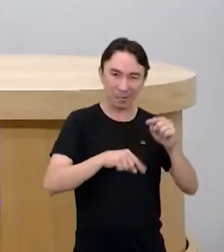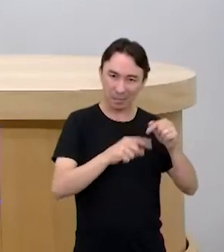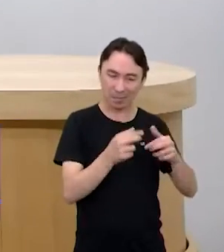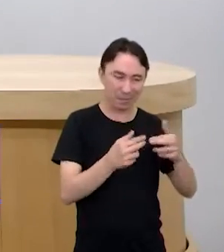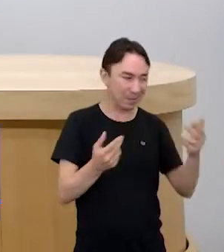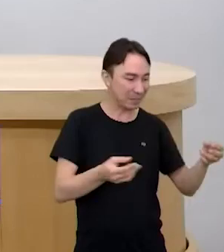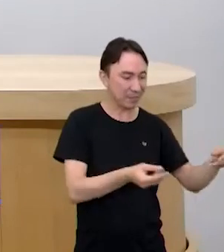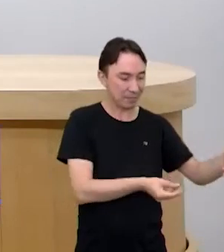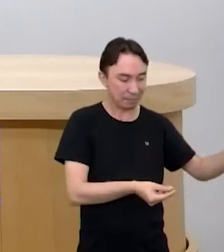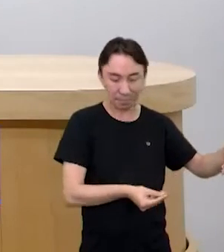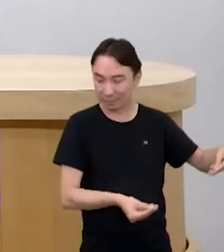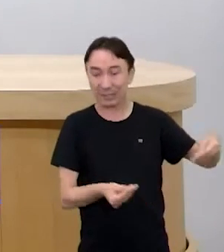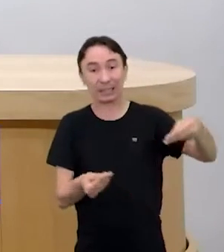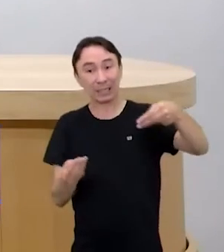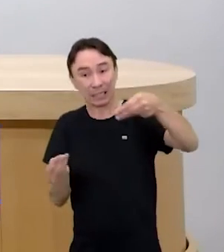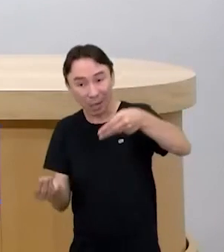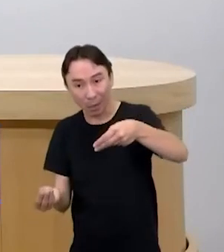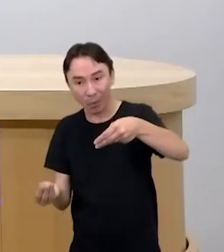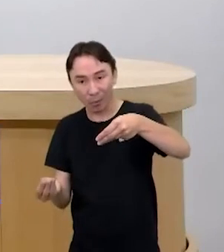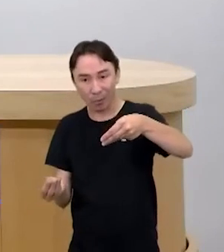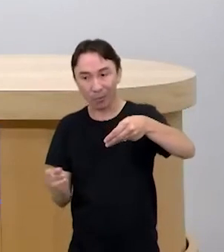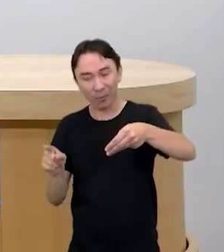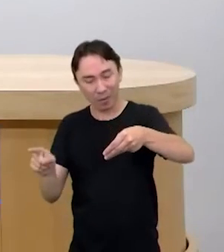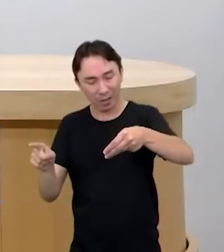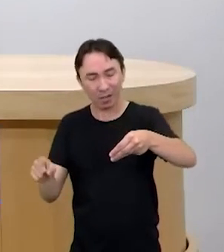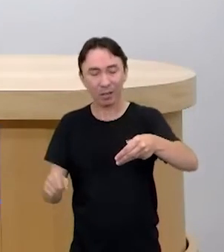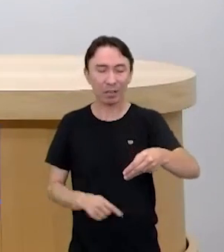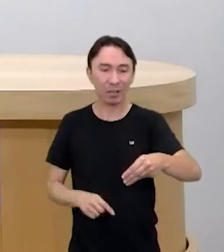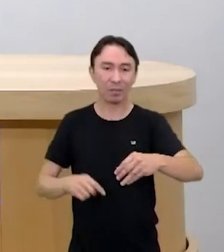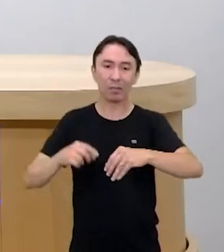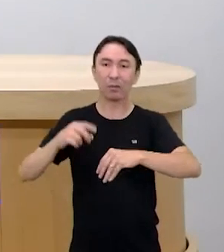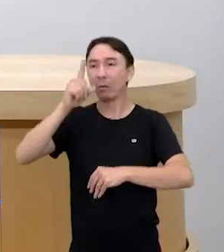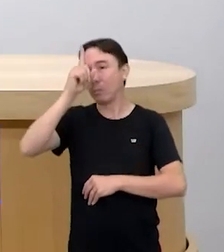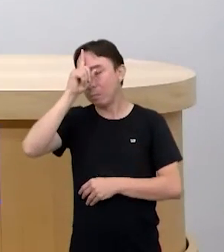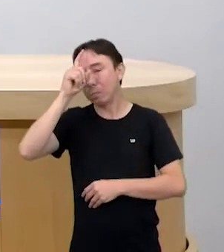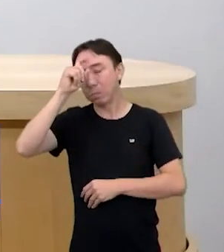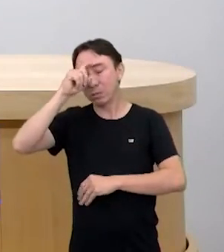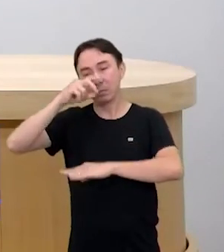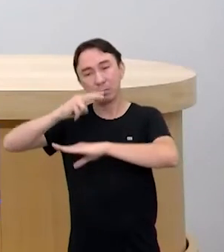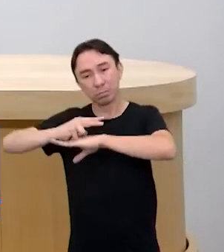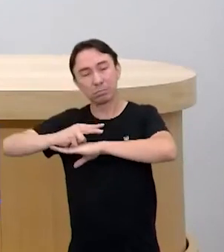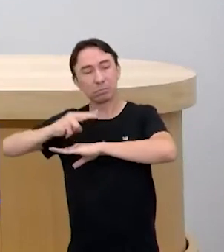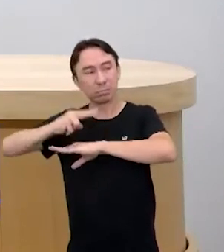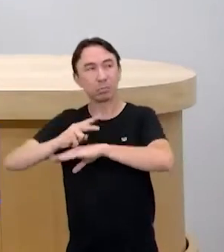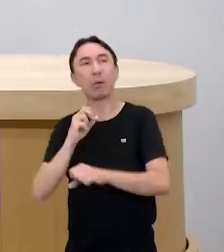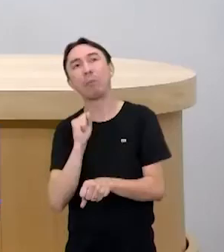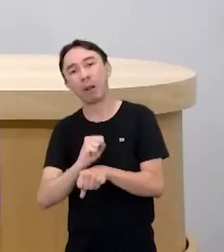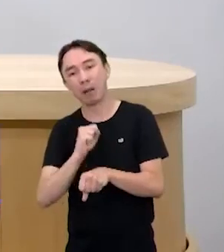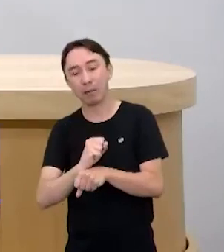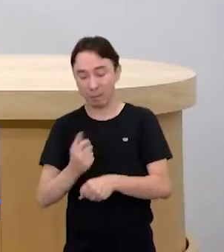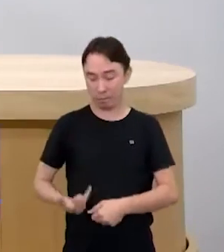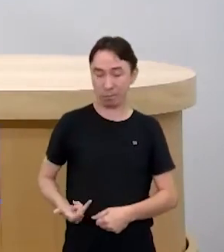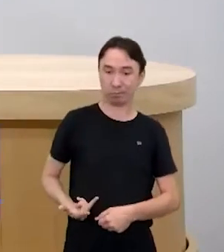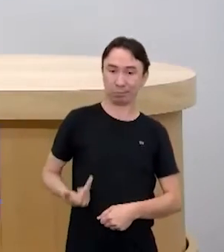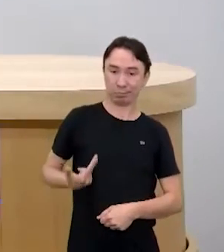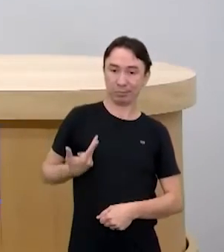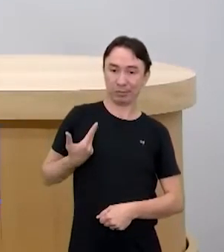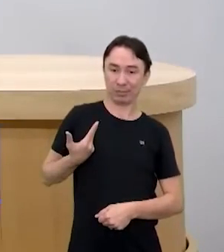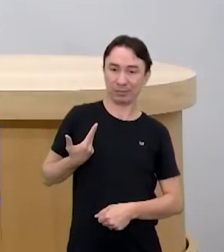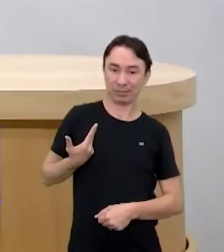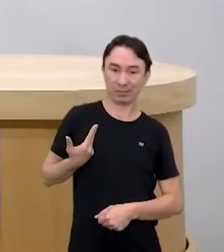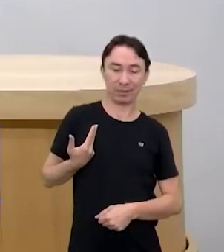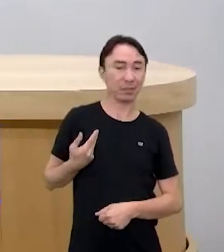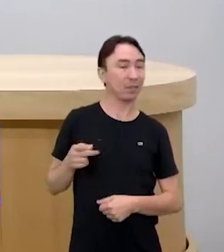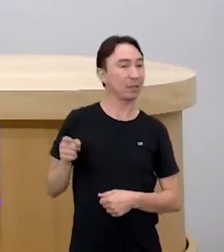lá no hospital, descansando de sua cirurgia, alterou toda a história